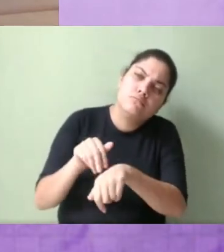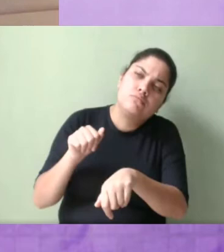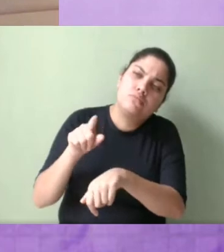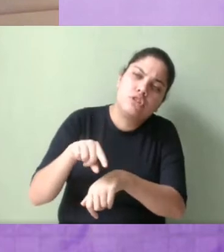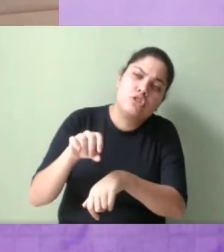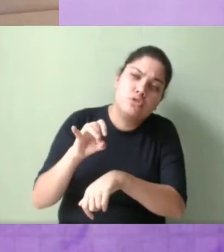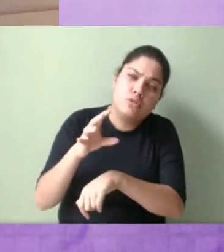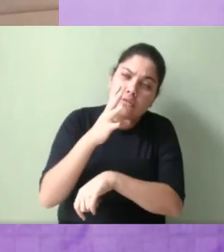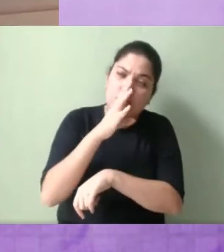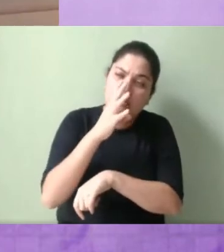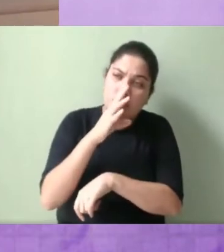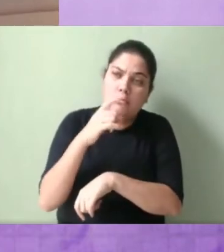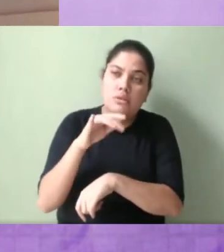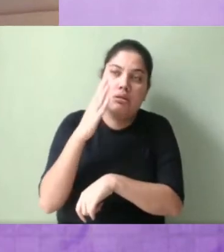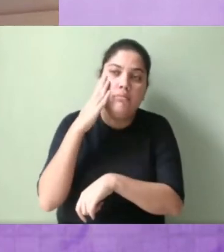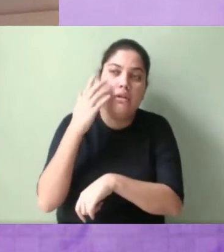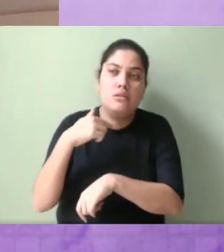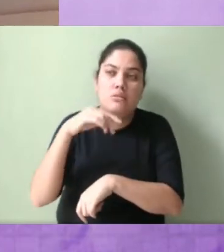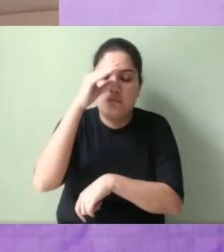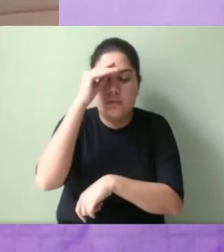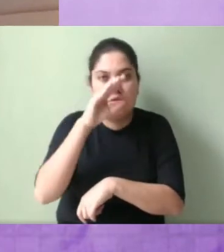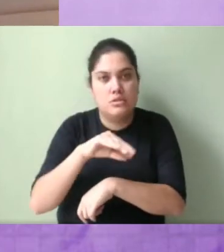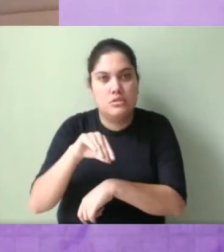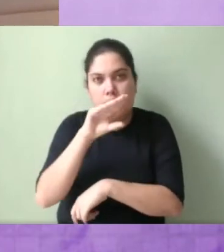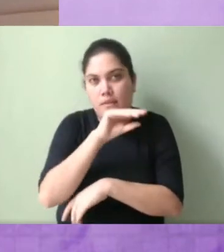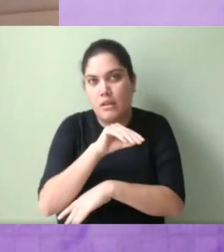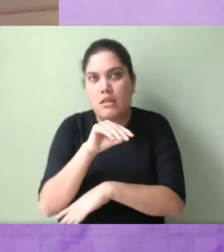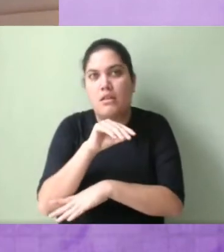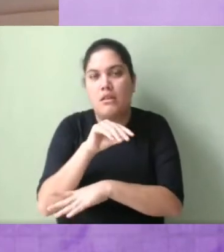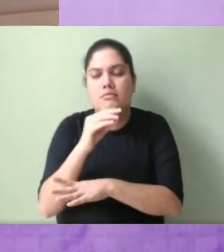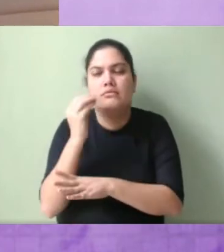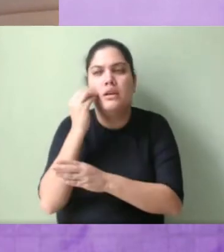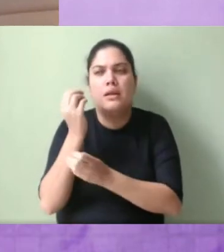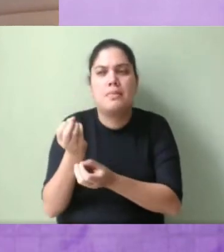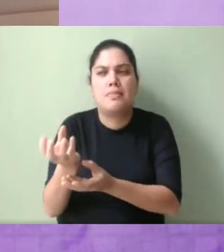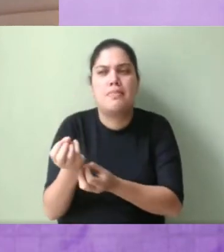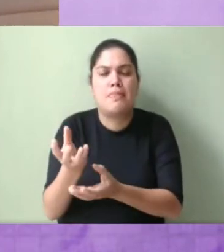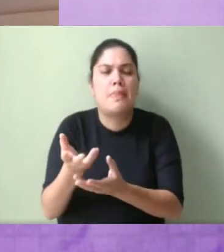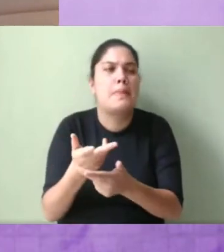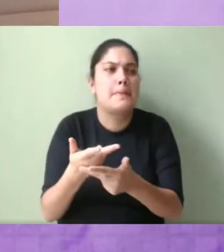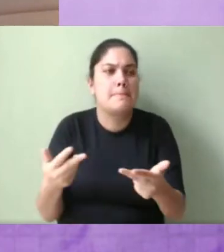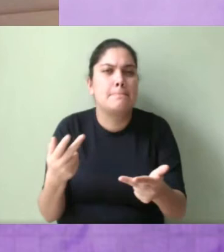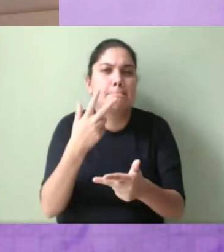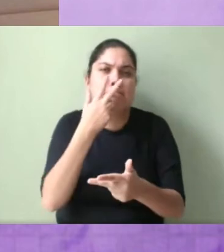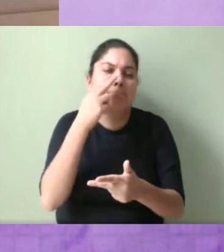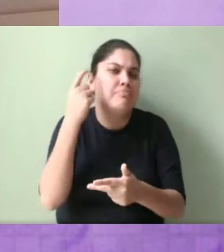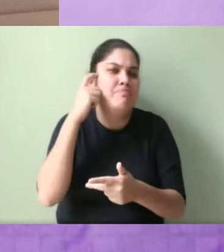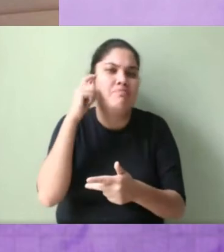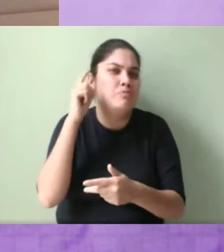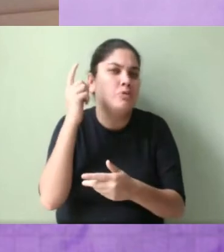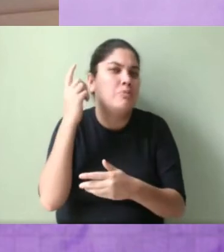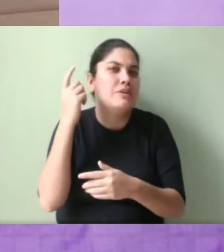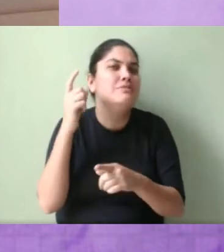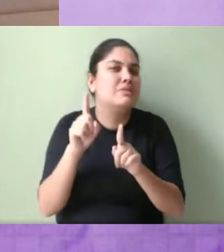limites do corpo. Tenta encontrar uma forma de dialogar com eles com isso, porque é importante, e a família não está fazendo, tá?